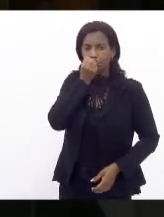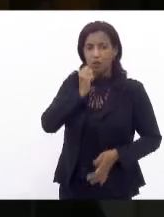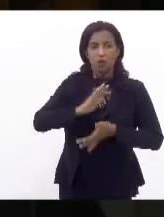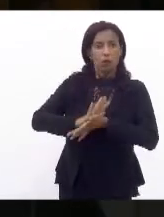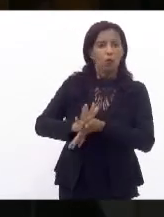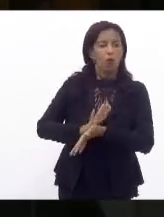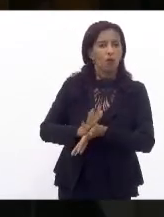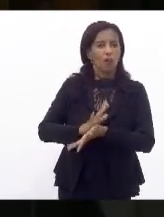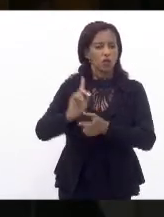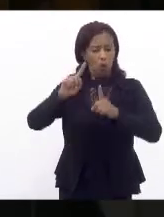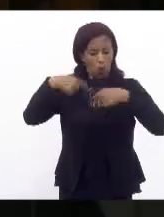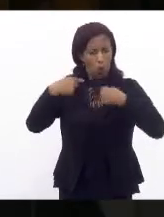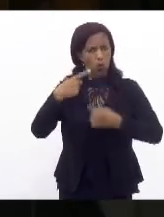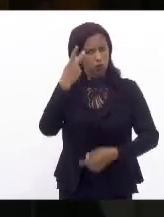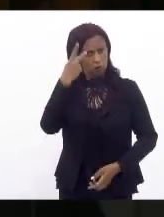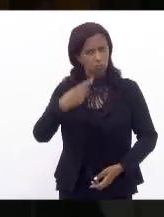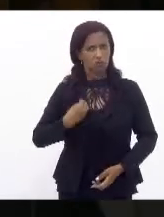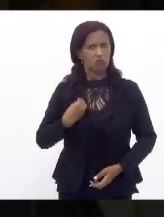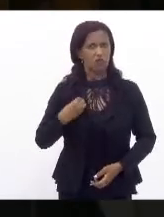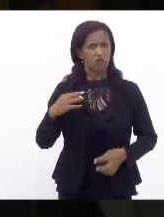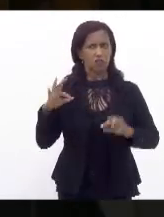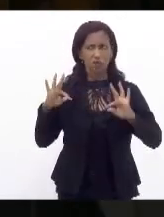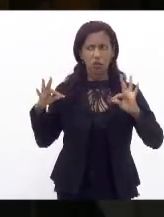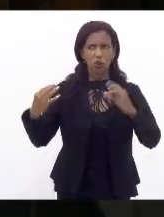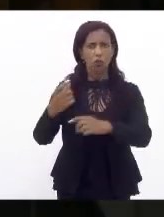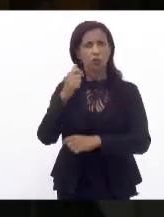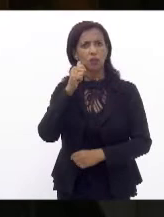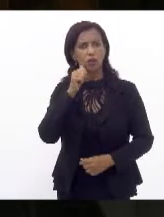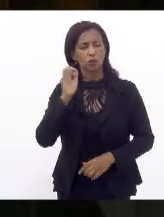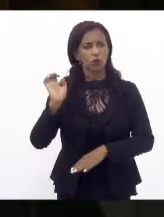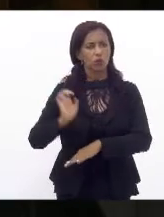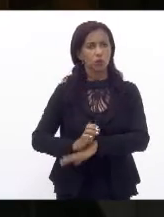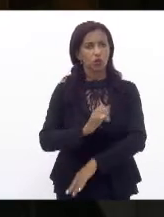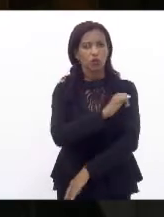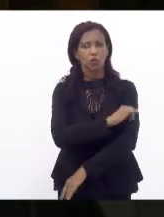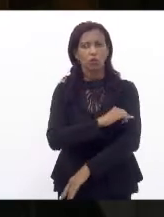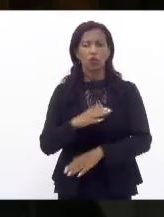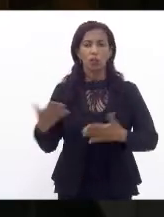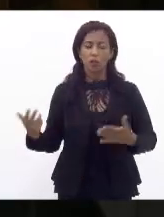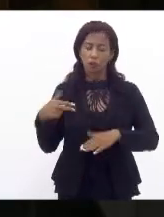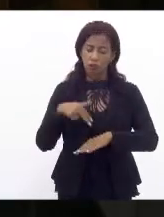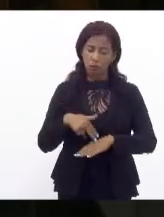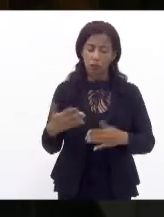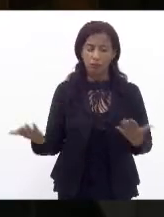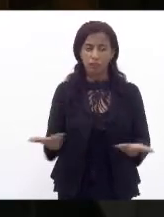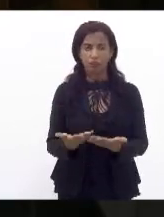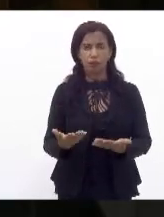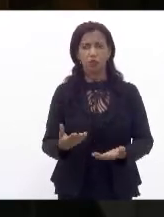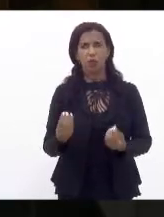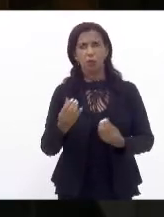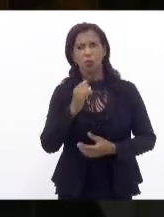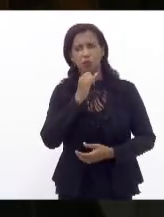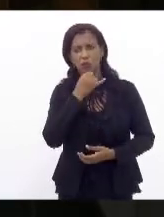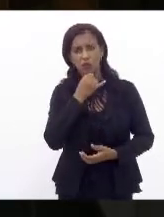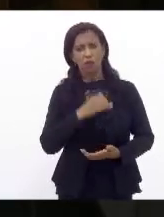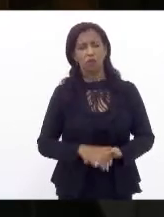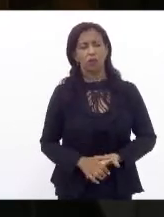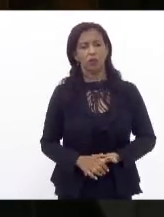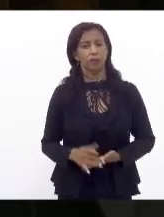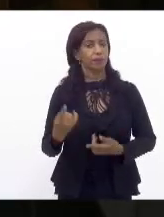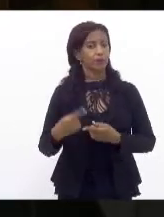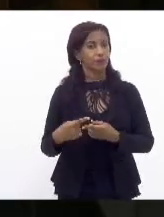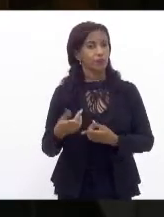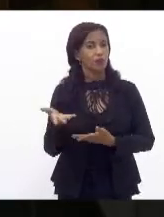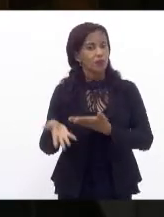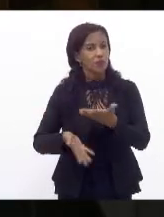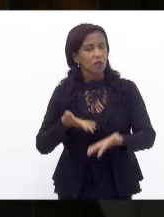covardia contra ela mesma e contra todas as mulheres do estado do Rio de Janeiro. Então, eu estou aqui hoje muito triste, porque